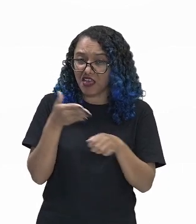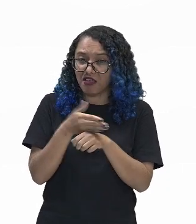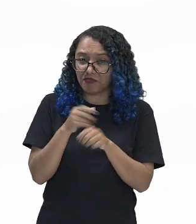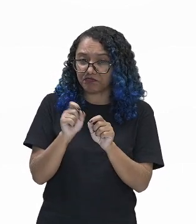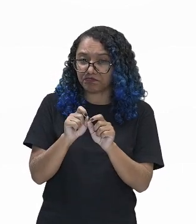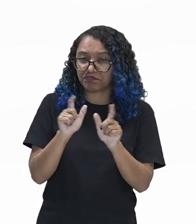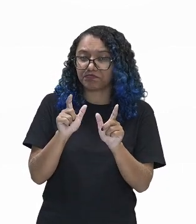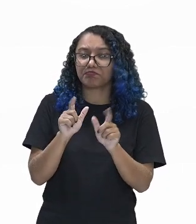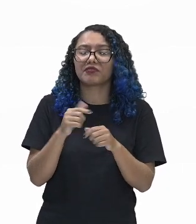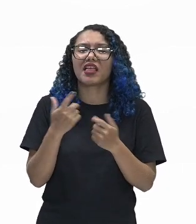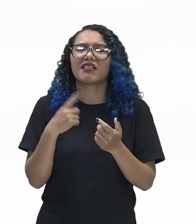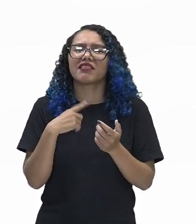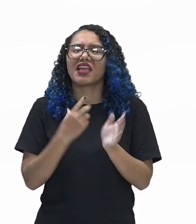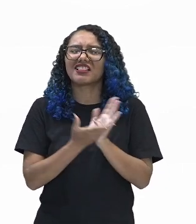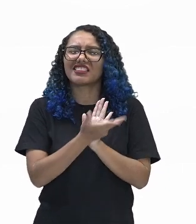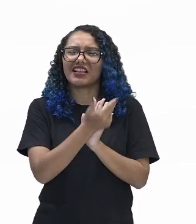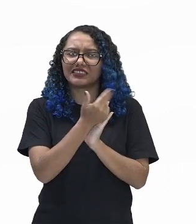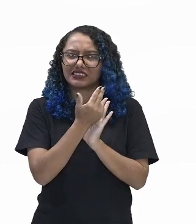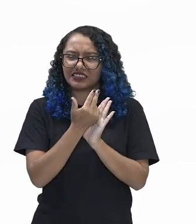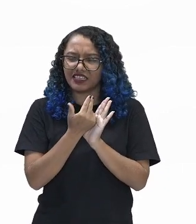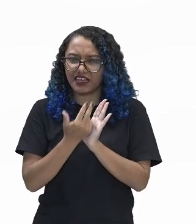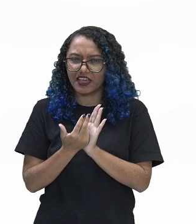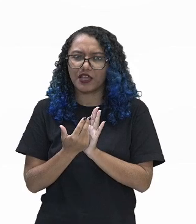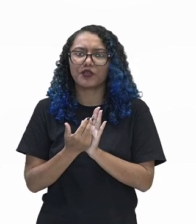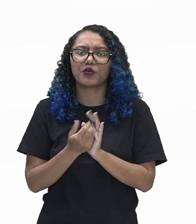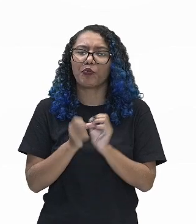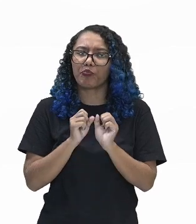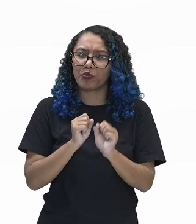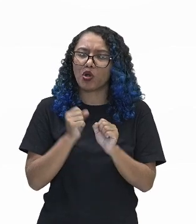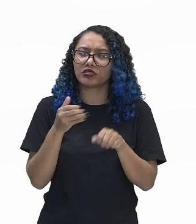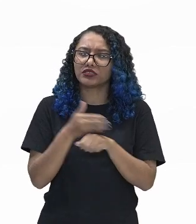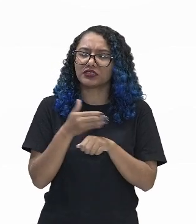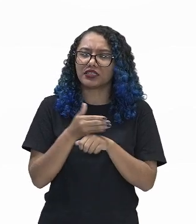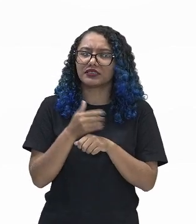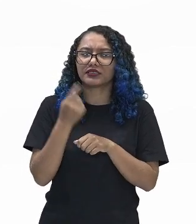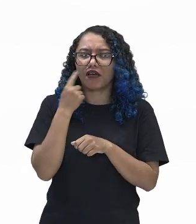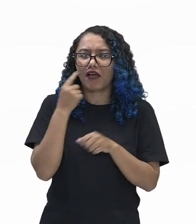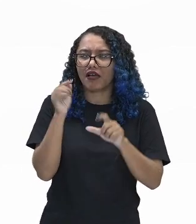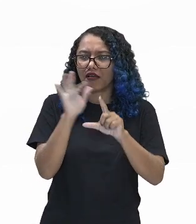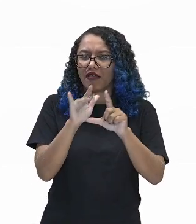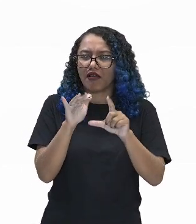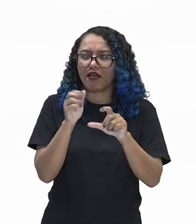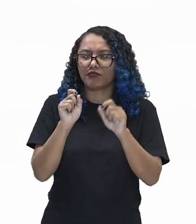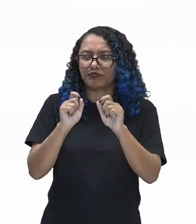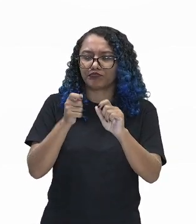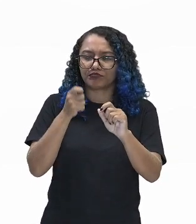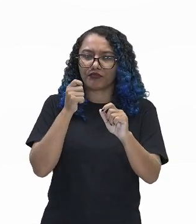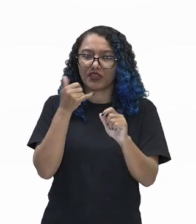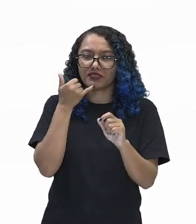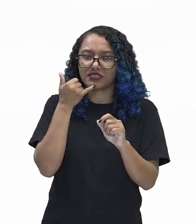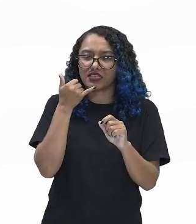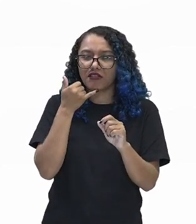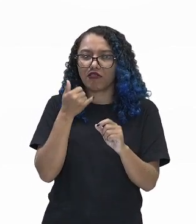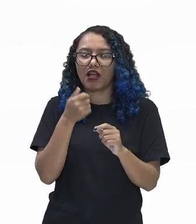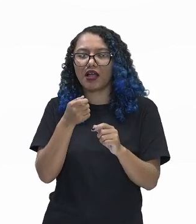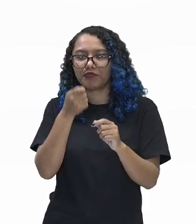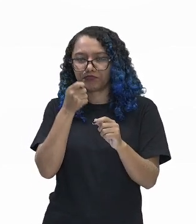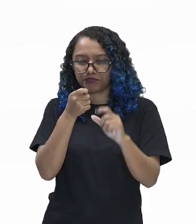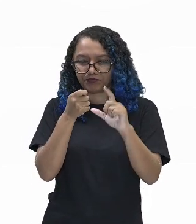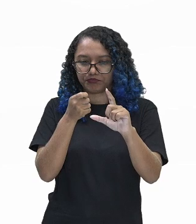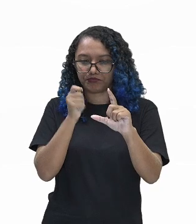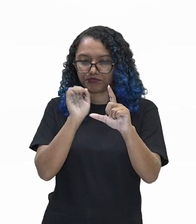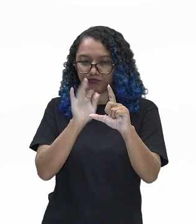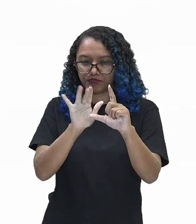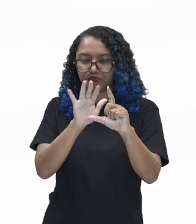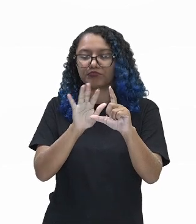história ali com vários desenhos, então fica aí o QR Code para vocês acessarem, né, e saber como que a obra funciona e